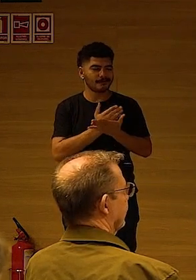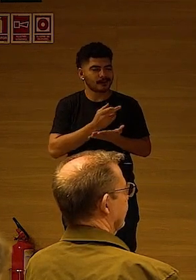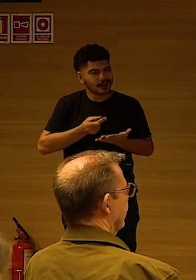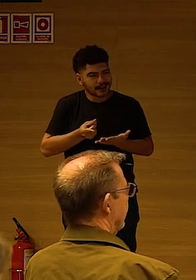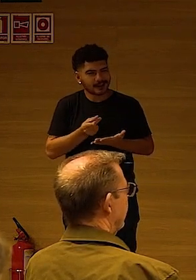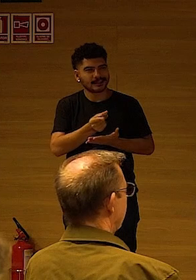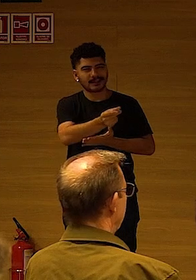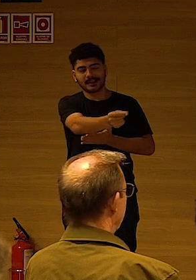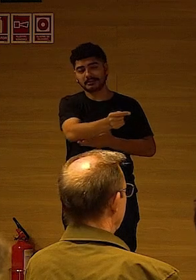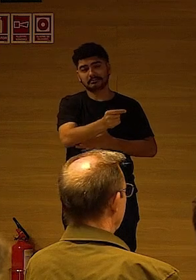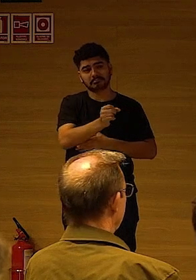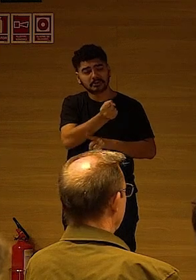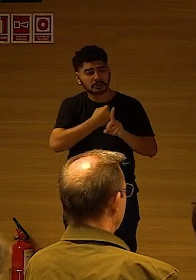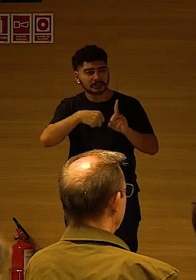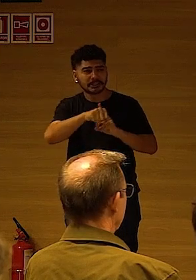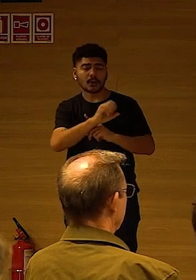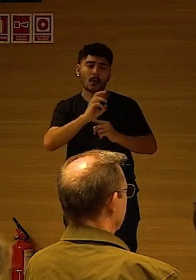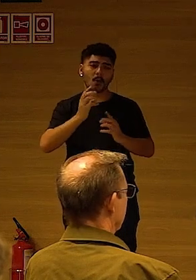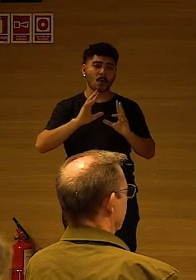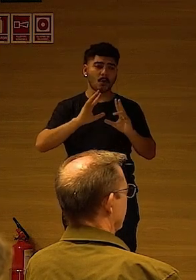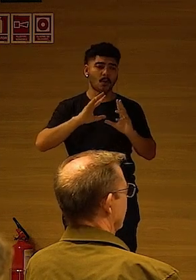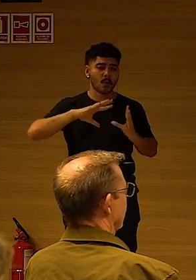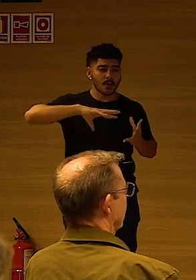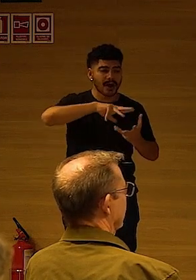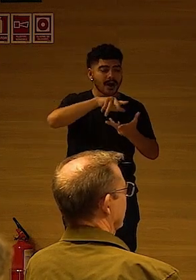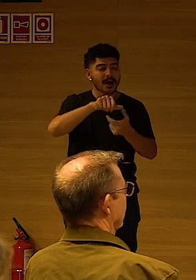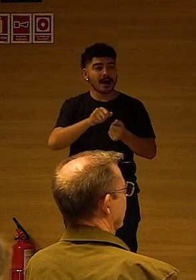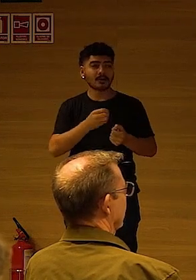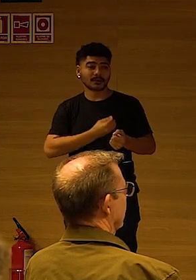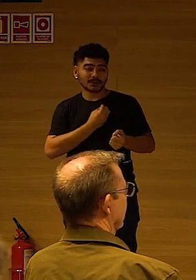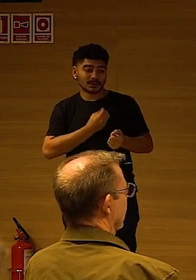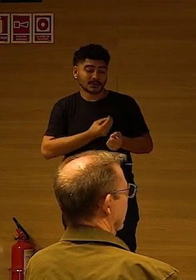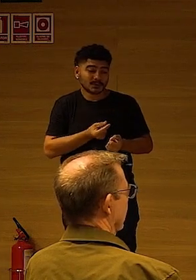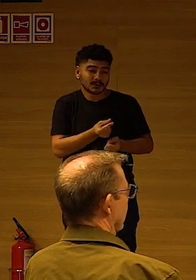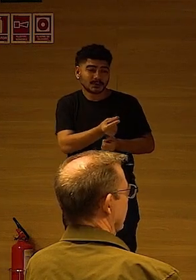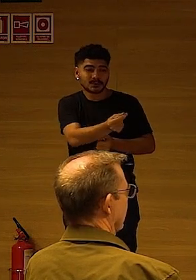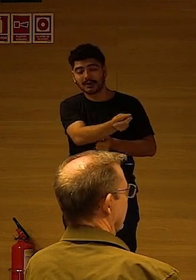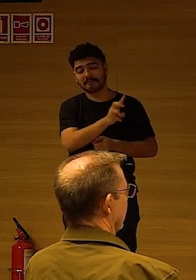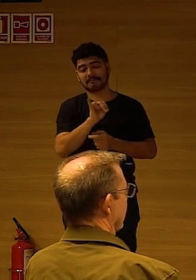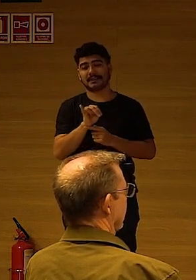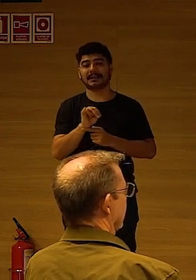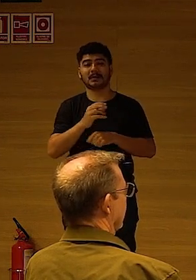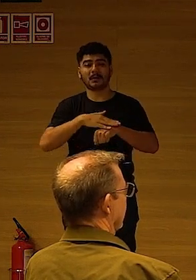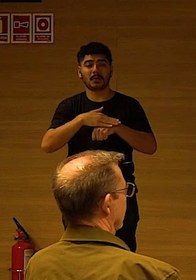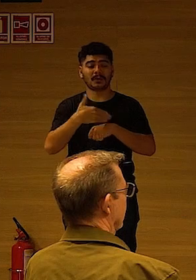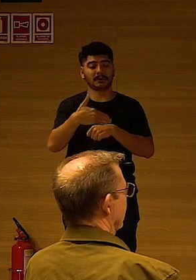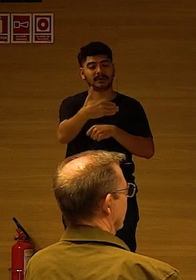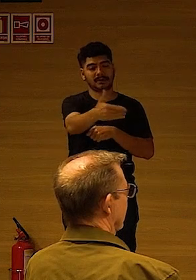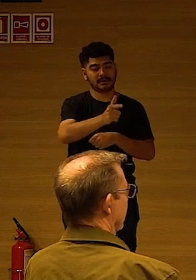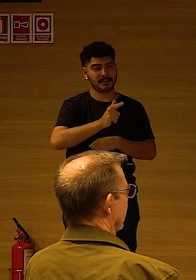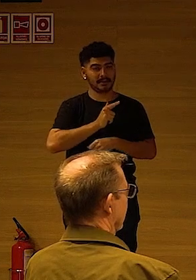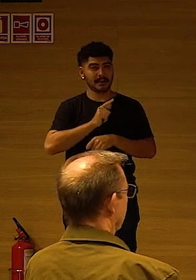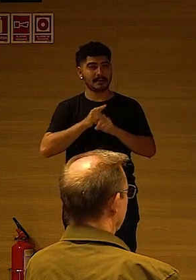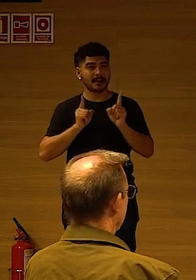humanidade vai sobreviver, quanto mais, se tem muito tempo aí pela frente, né? Então, o que dirá, né,